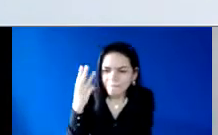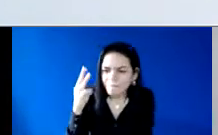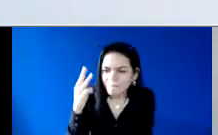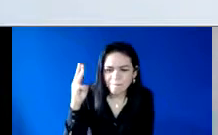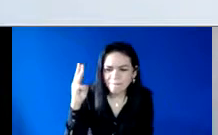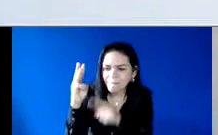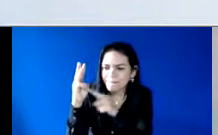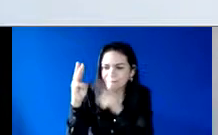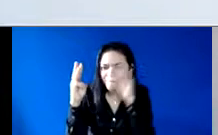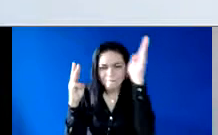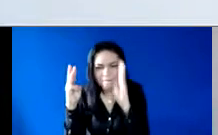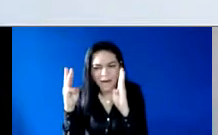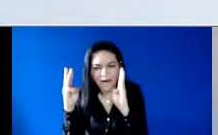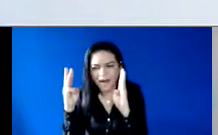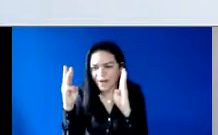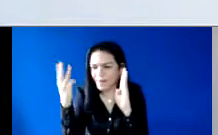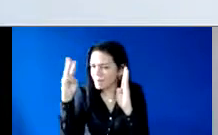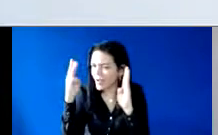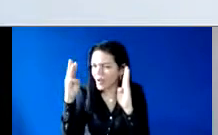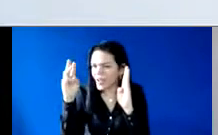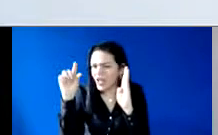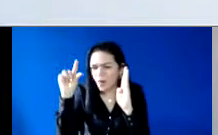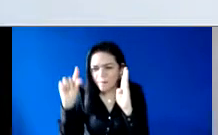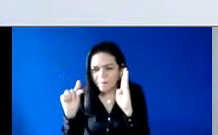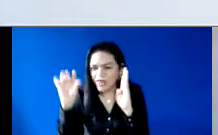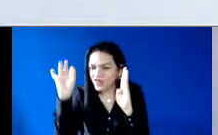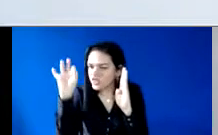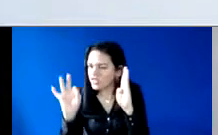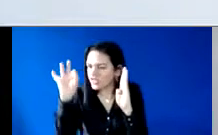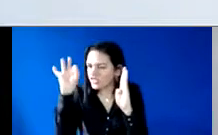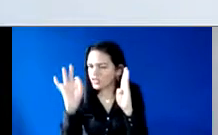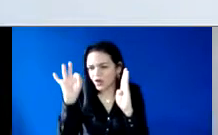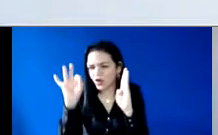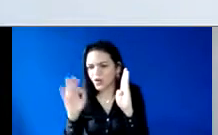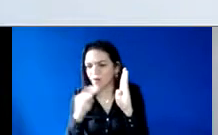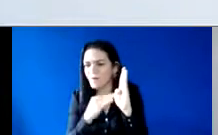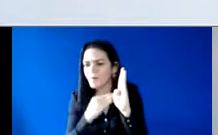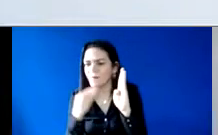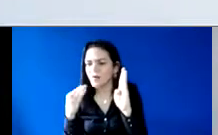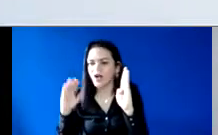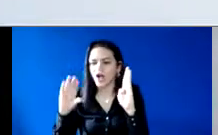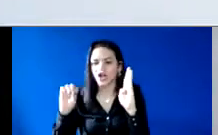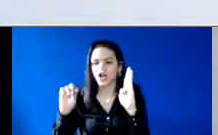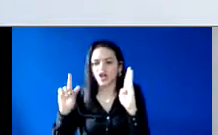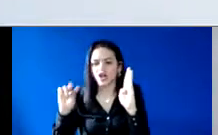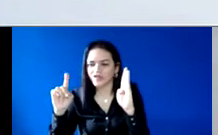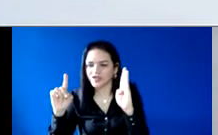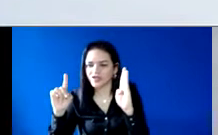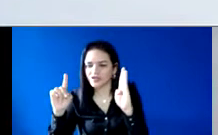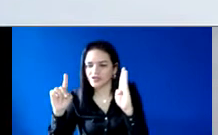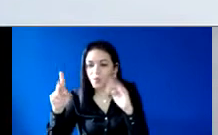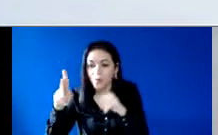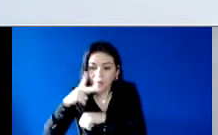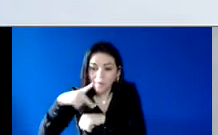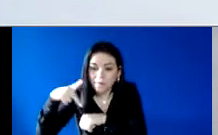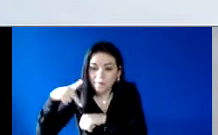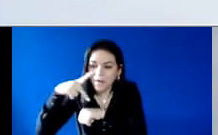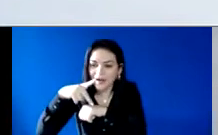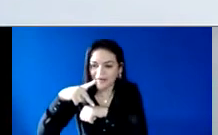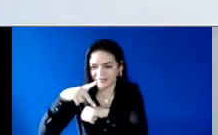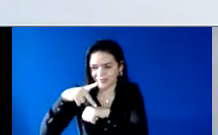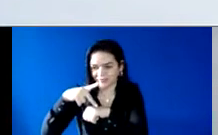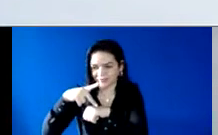menor taxa de mortalidade por Covid do país. Isso não é pouca coisa, minha gente.